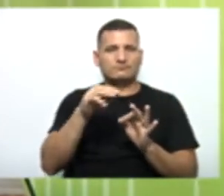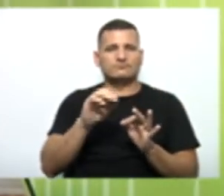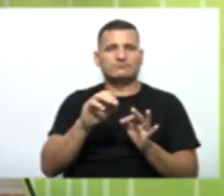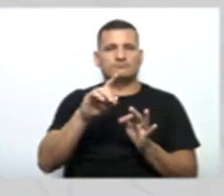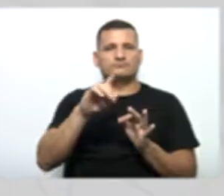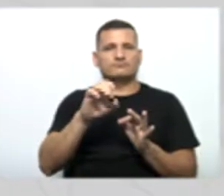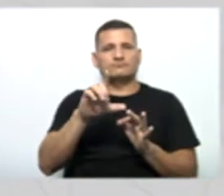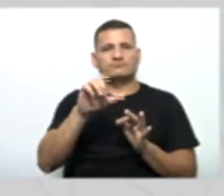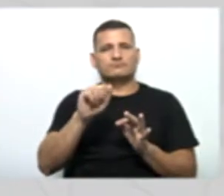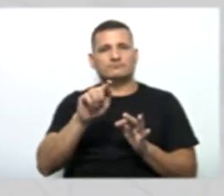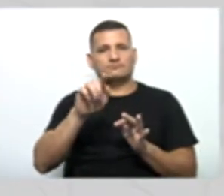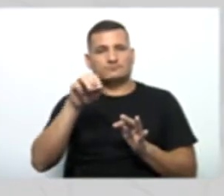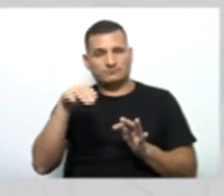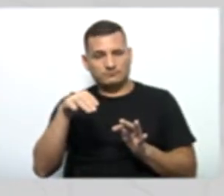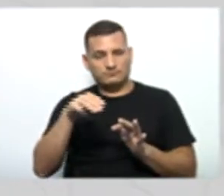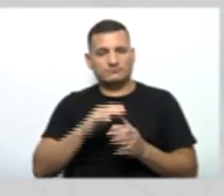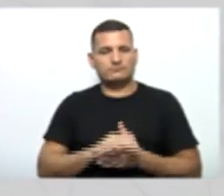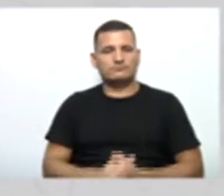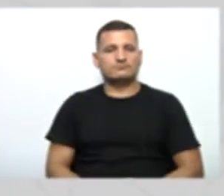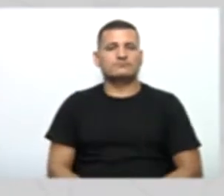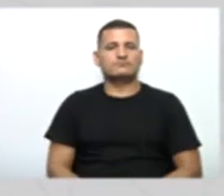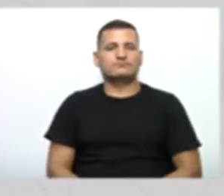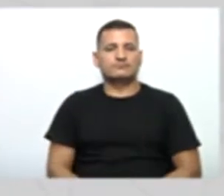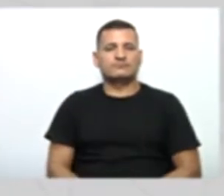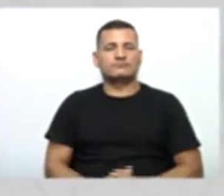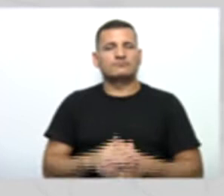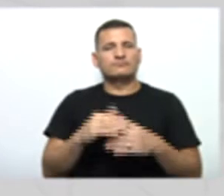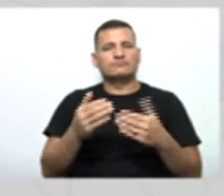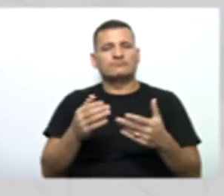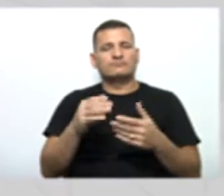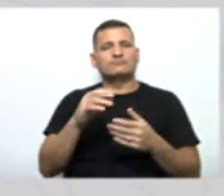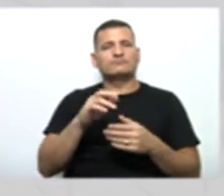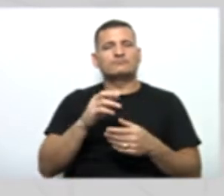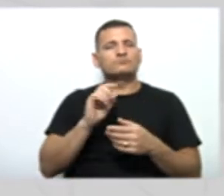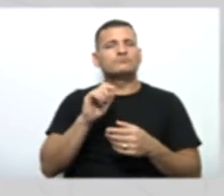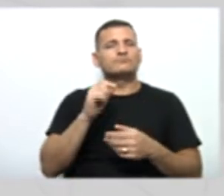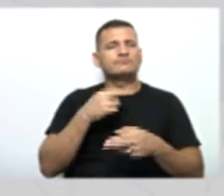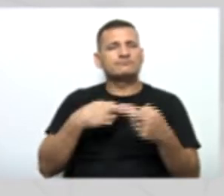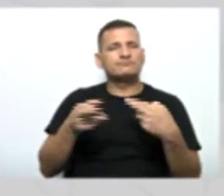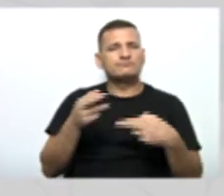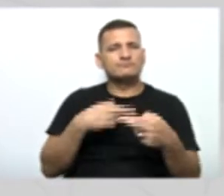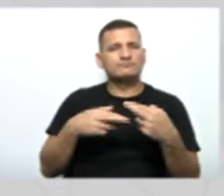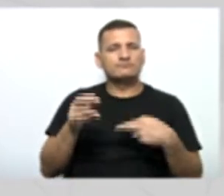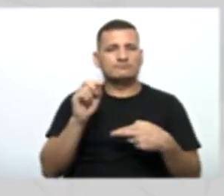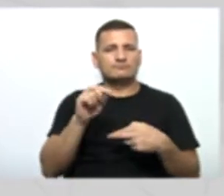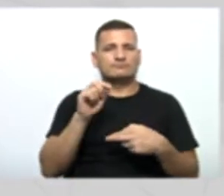ó. Vejam bem. Relacionamento é o que, pessoal?